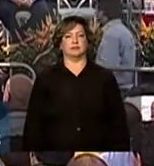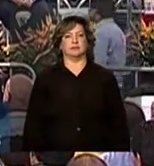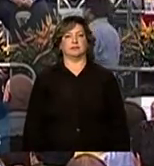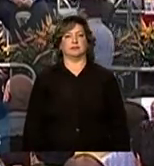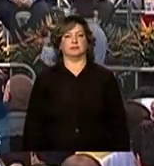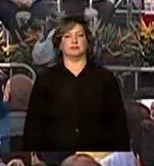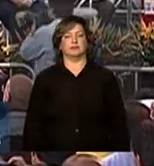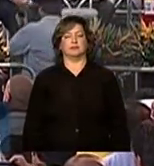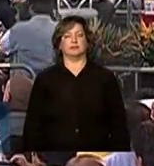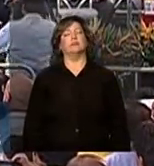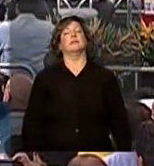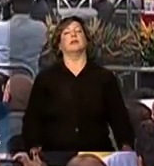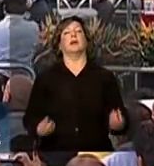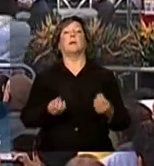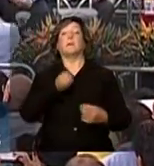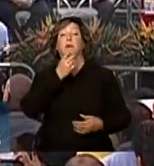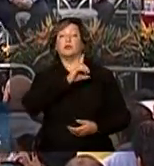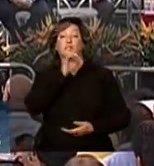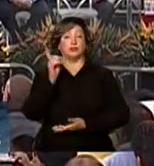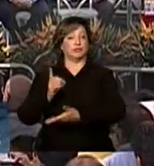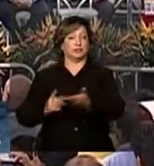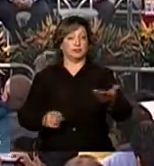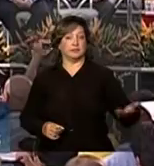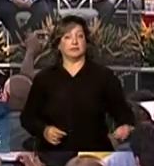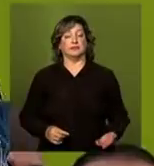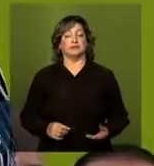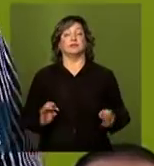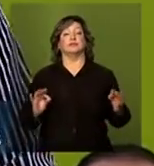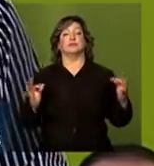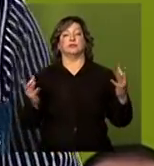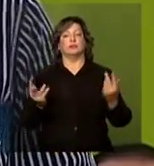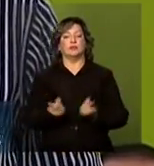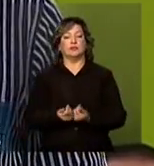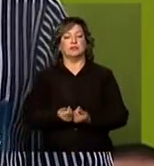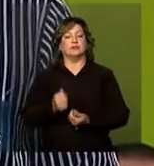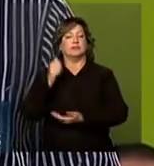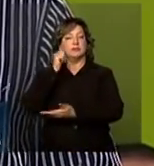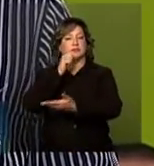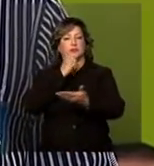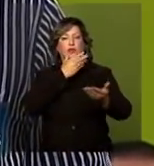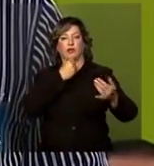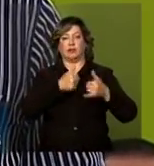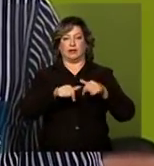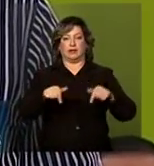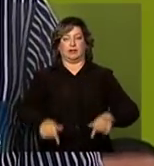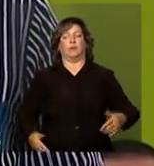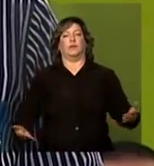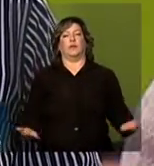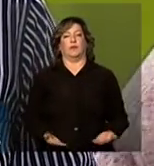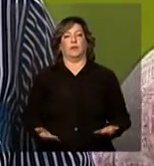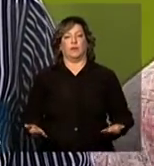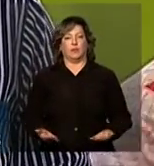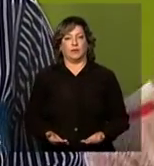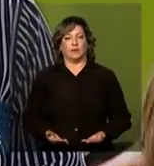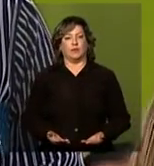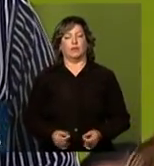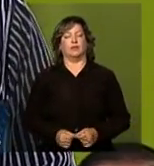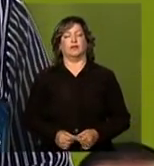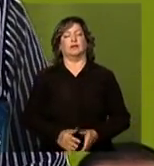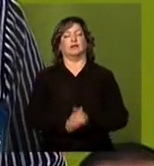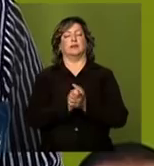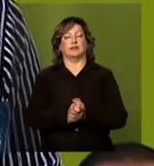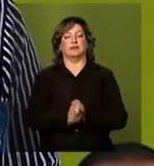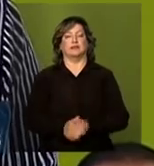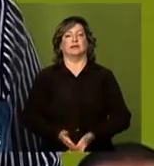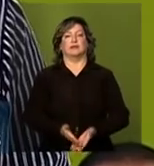Vargas muito bom dia a todos os senhores e senhoras aqui presentes permitam-me saudá-los